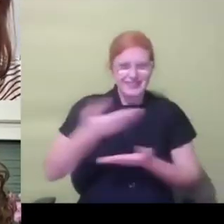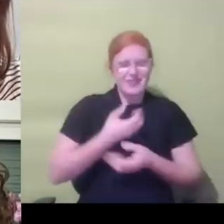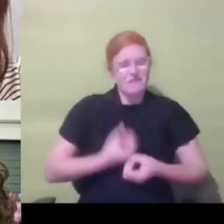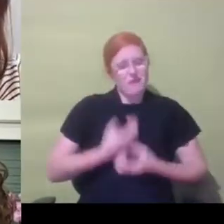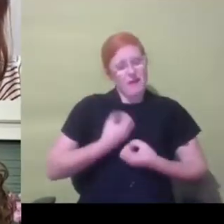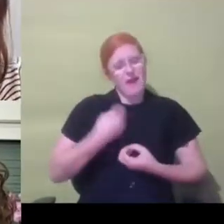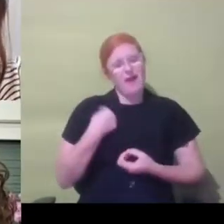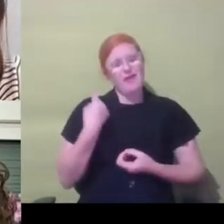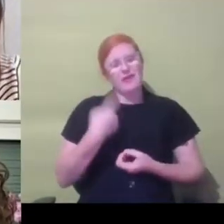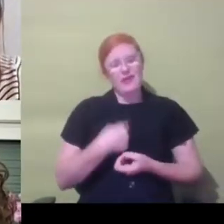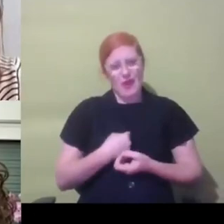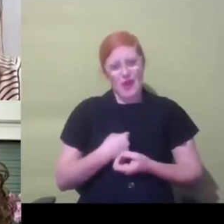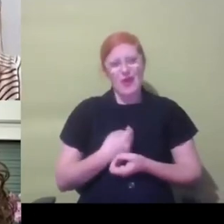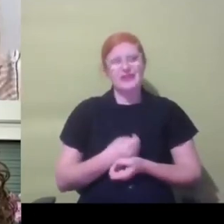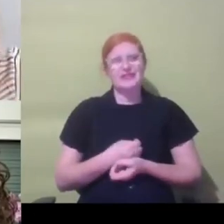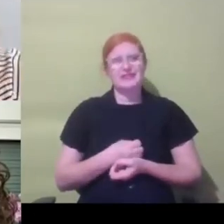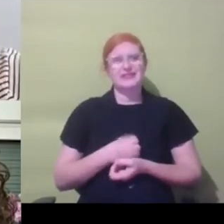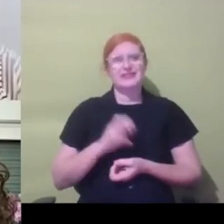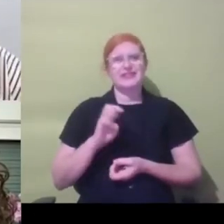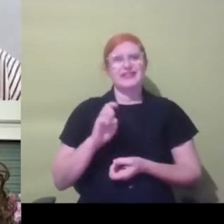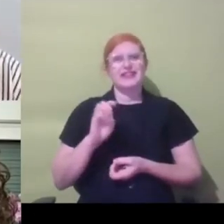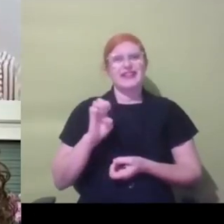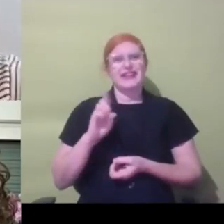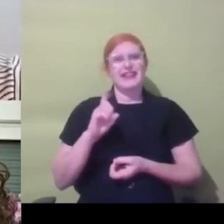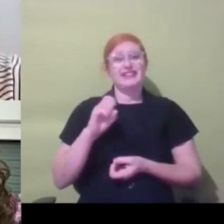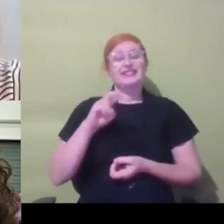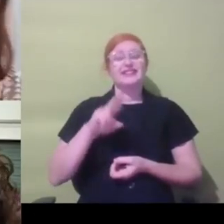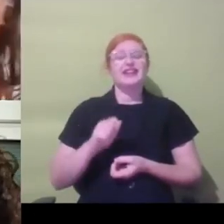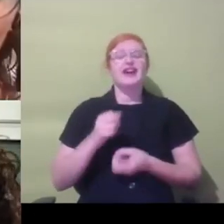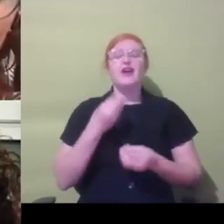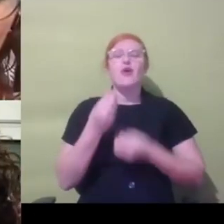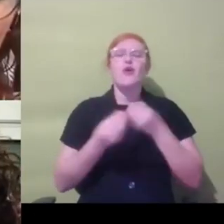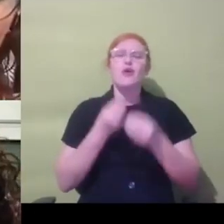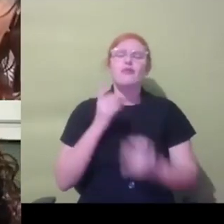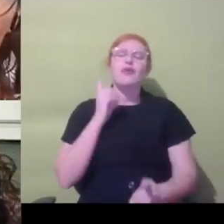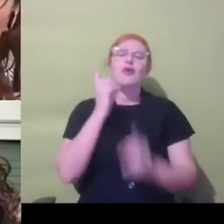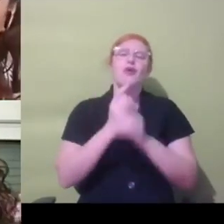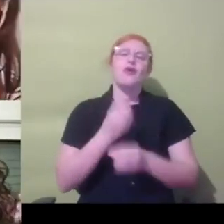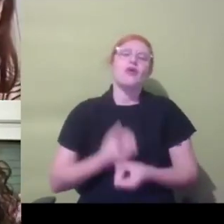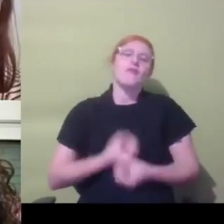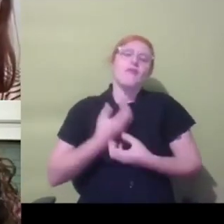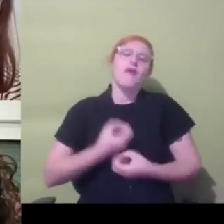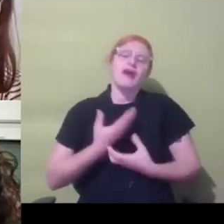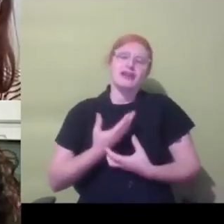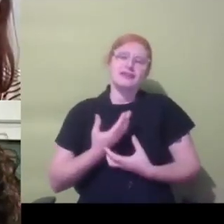gente. A Edna está perguntando como ela encontra a poesia.